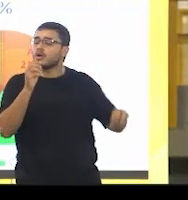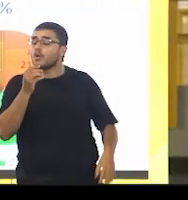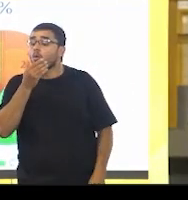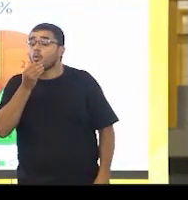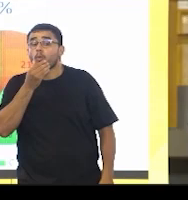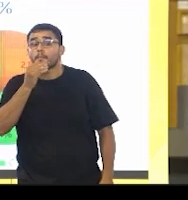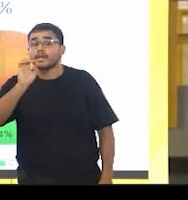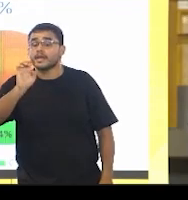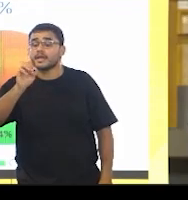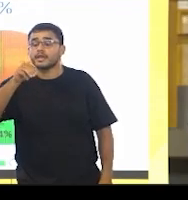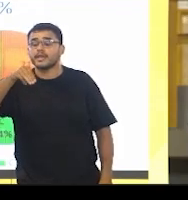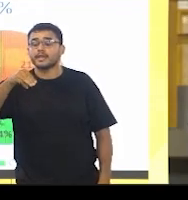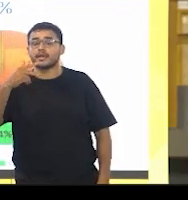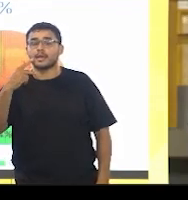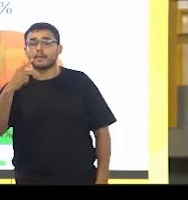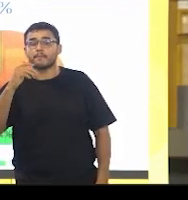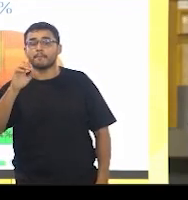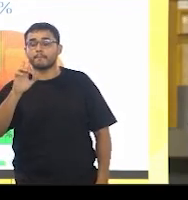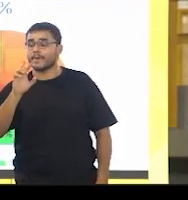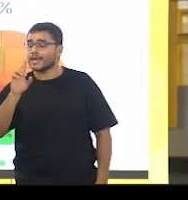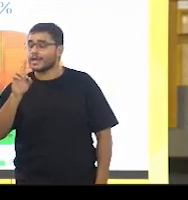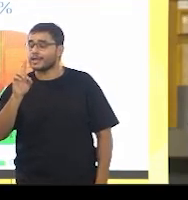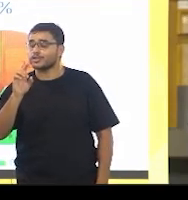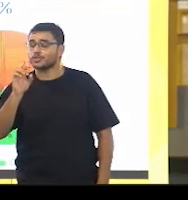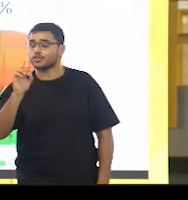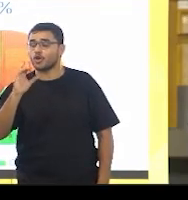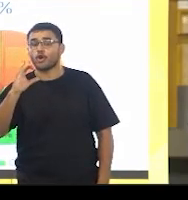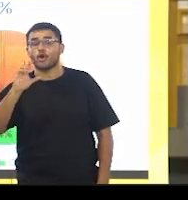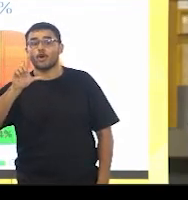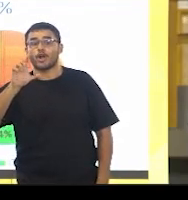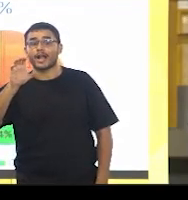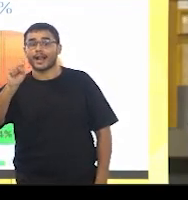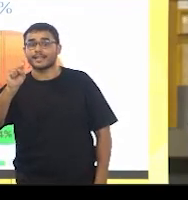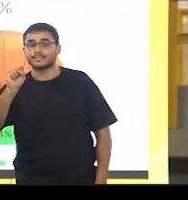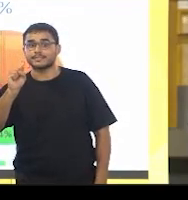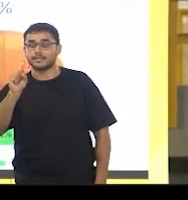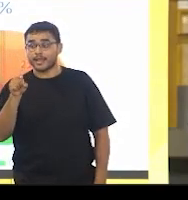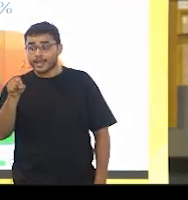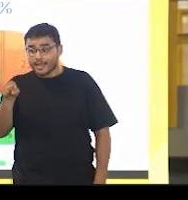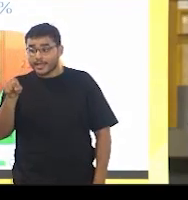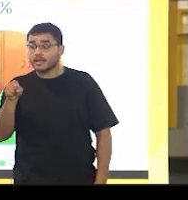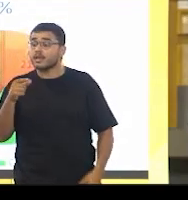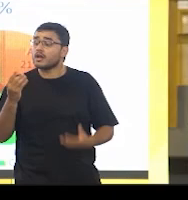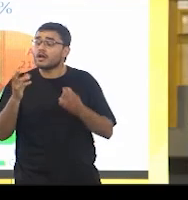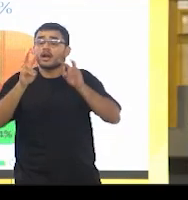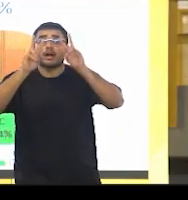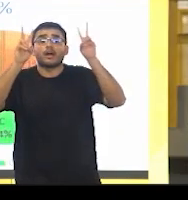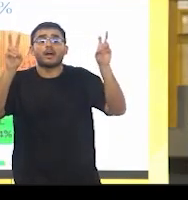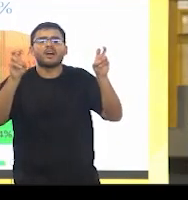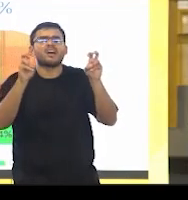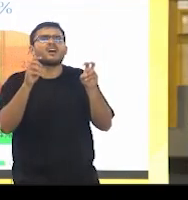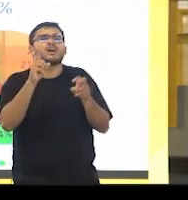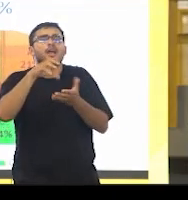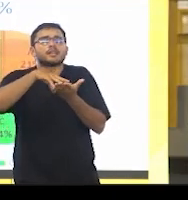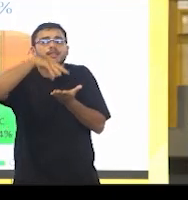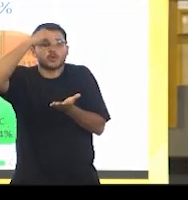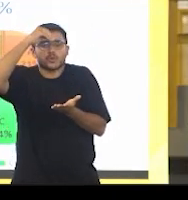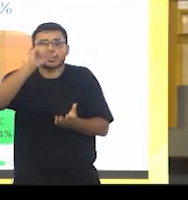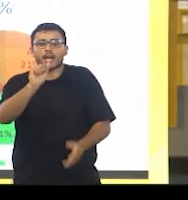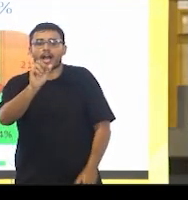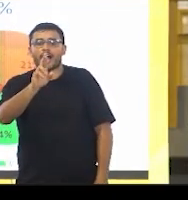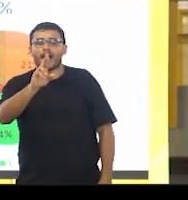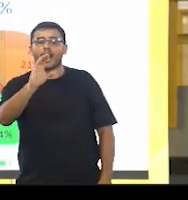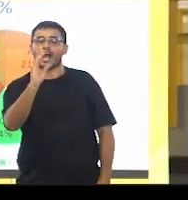acerca da arqué, uma preocupação típica do pensamento pré-socrático. Por quê? Ei,